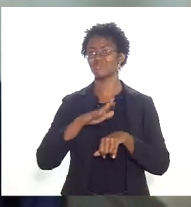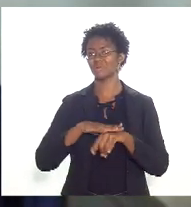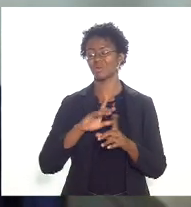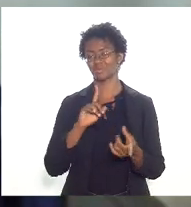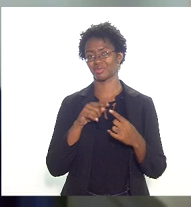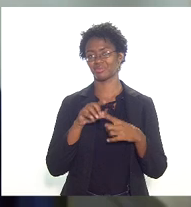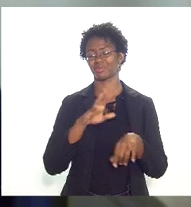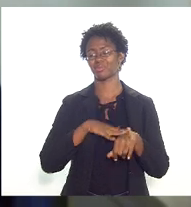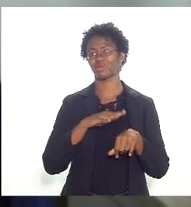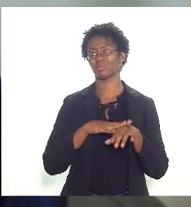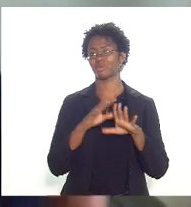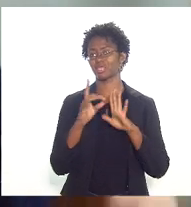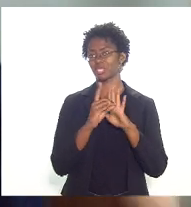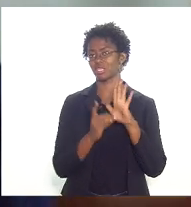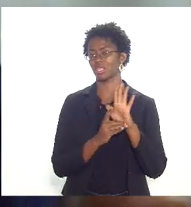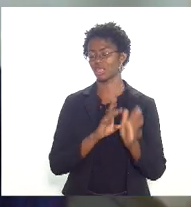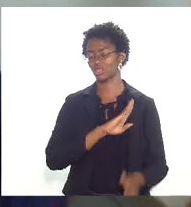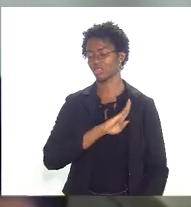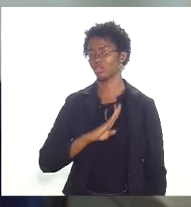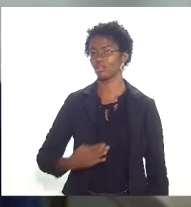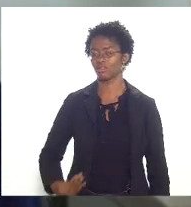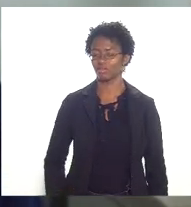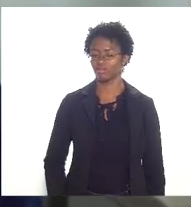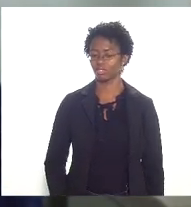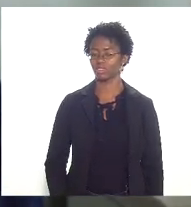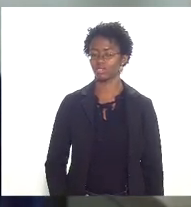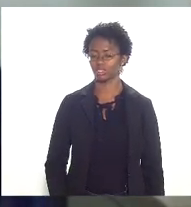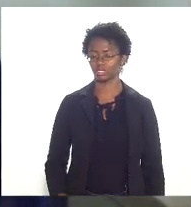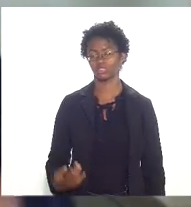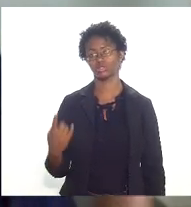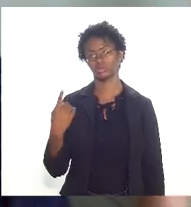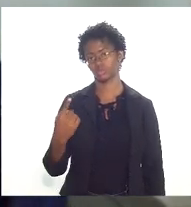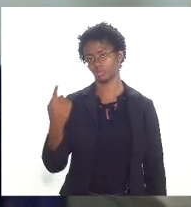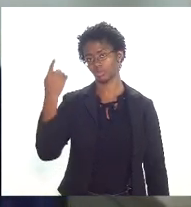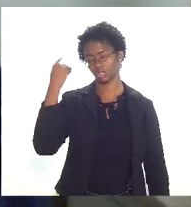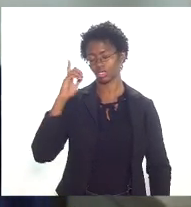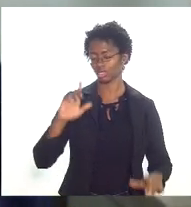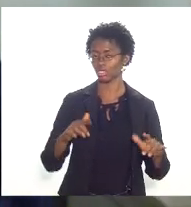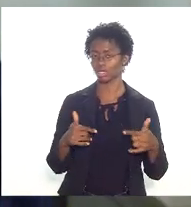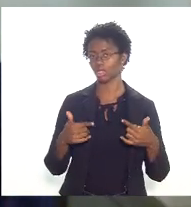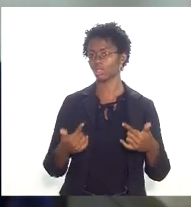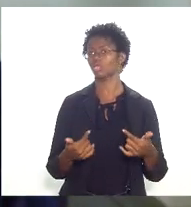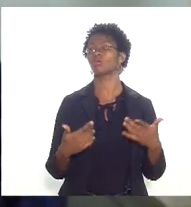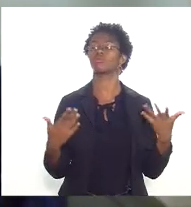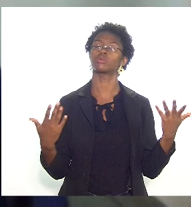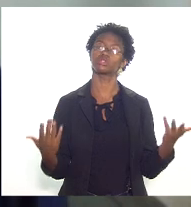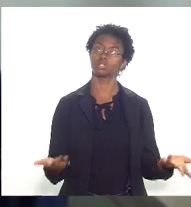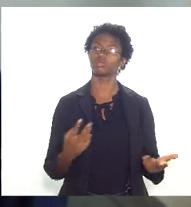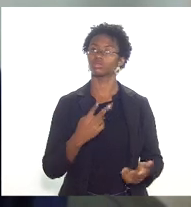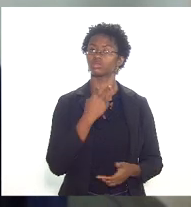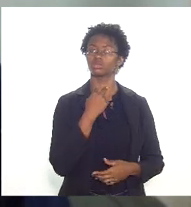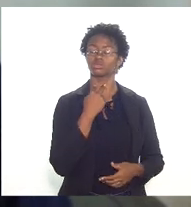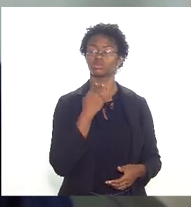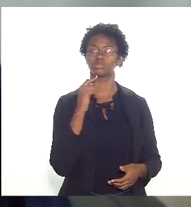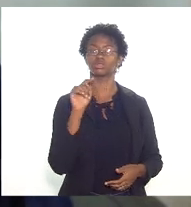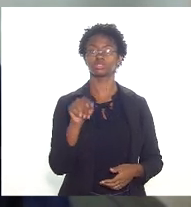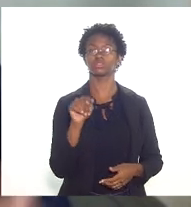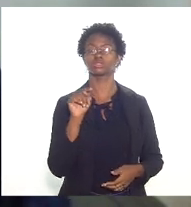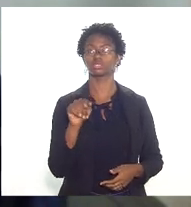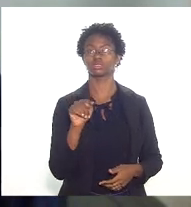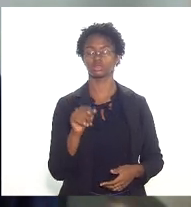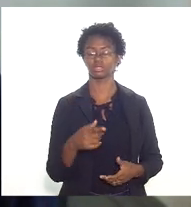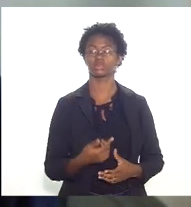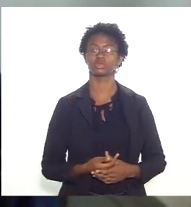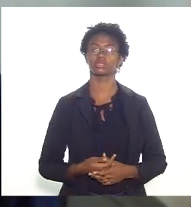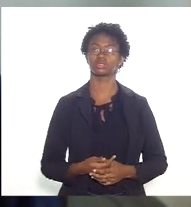decreto do governo que era que estava a dirigir então não podia essa questão ficar